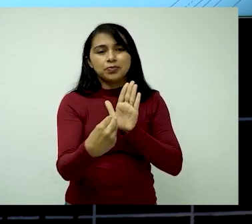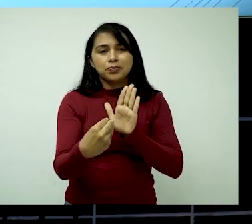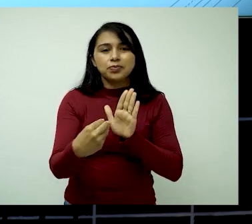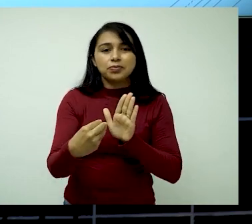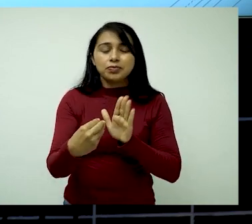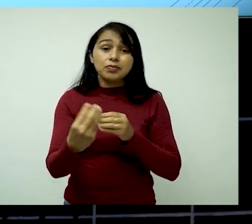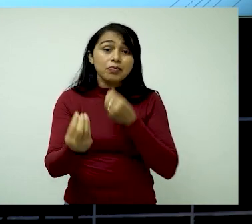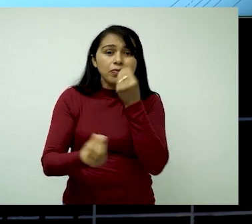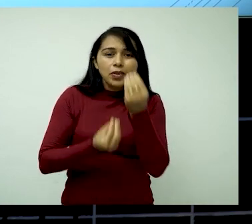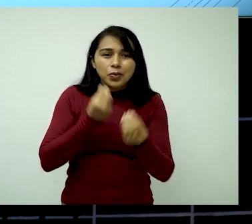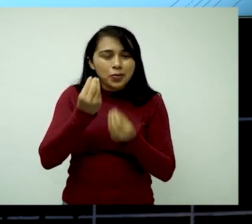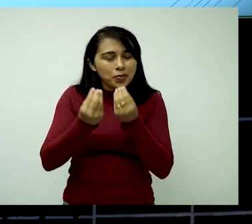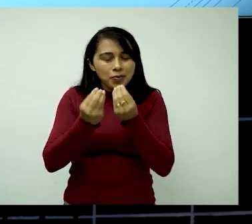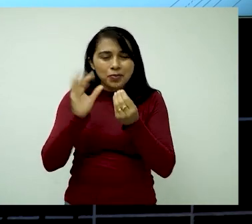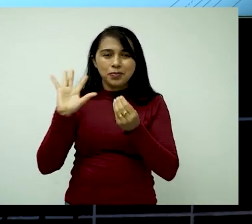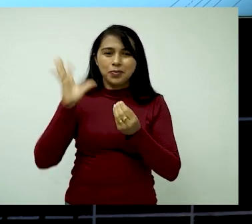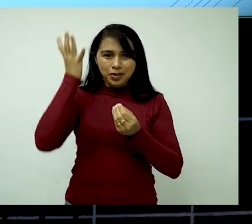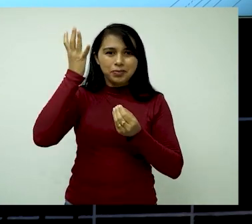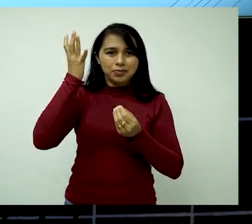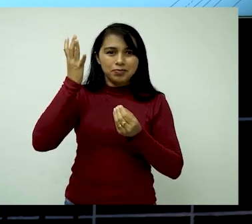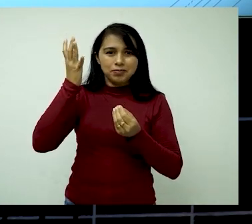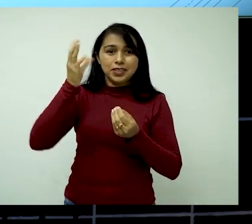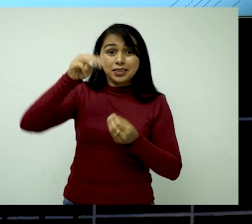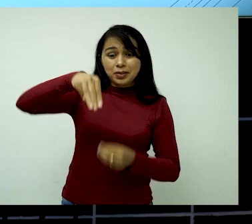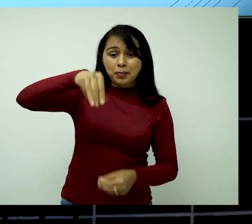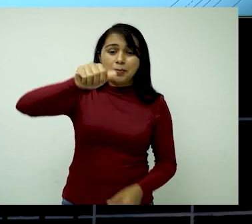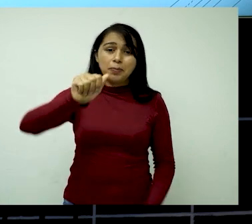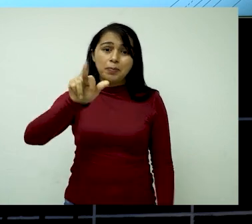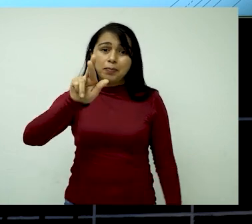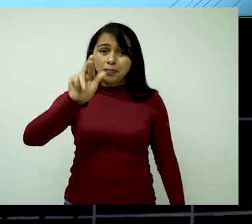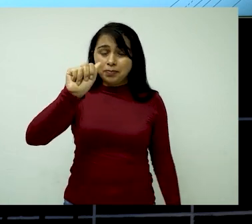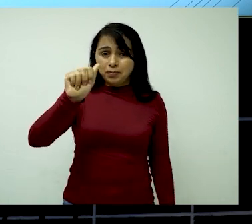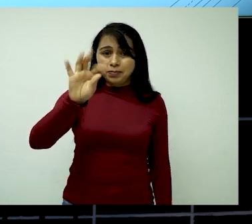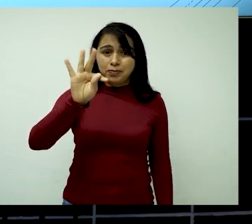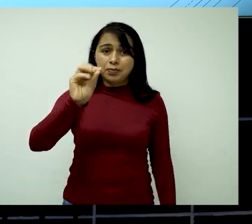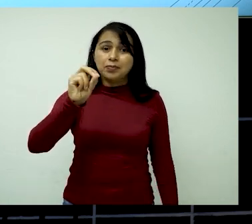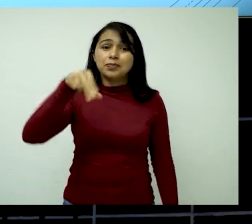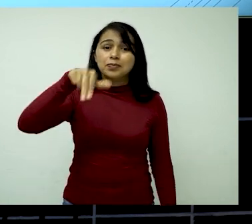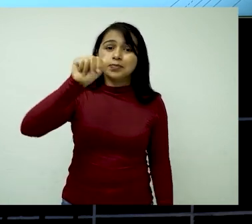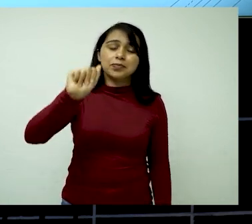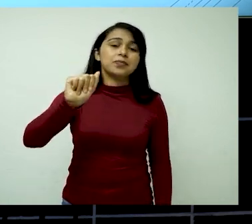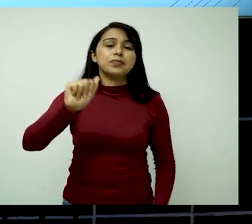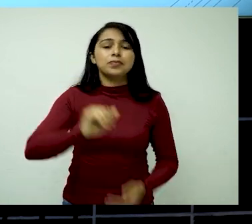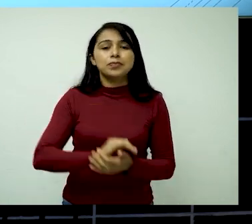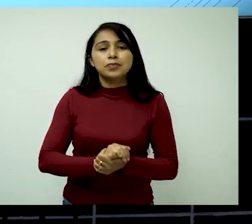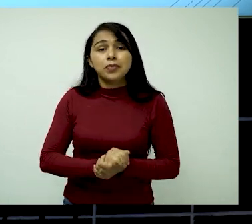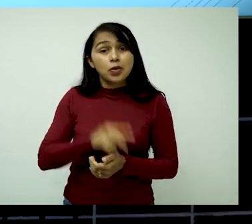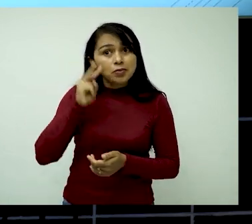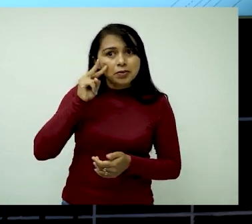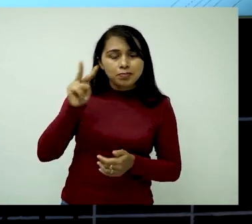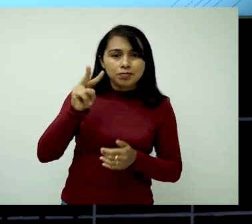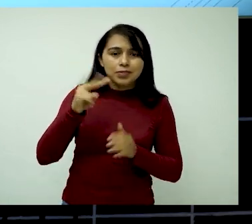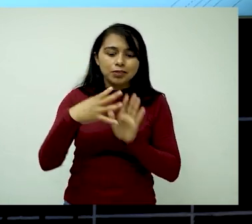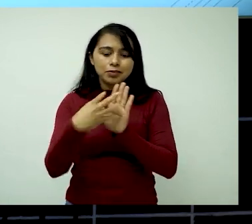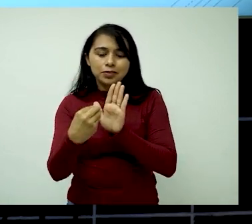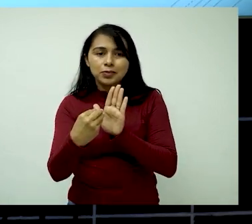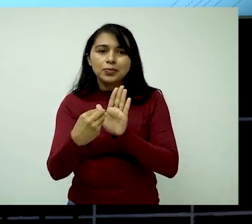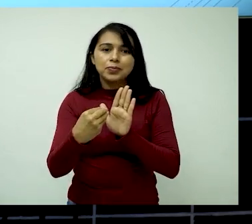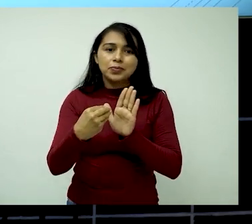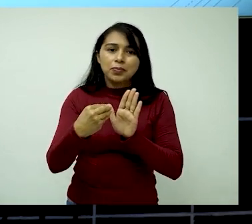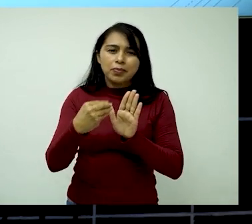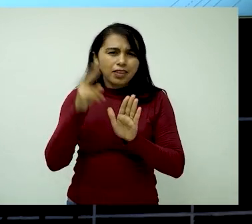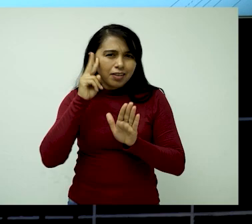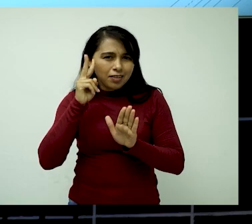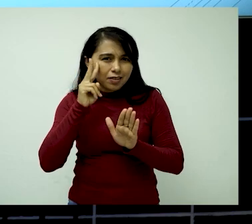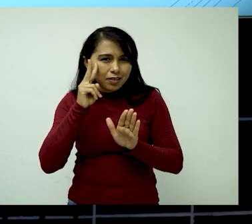vamos ver como na prática essas corridas elas acontecem. Então, como a gente pode observar, lembra